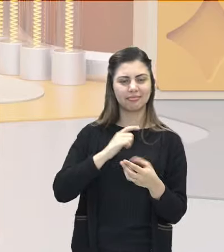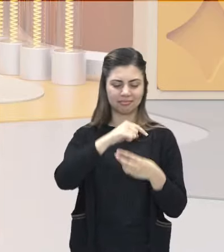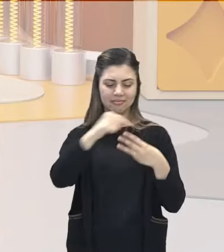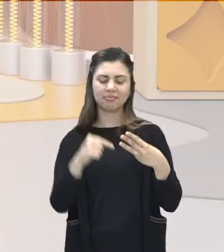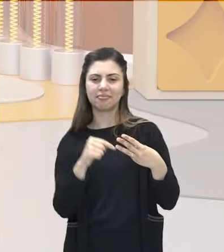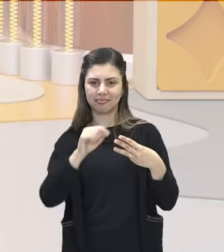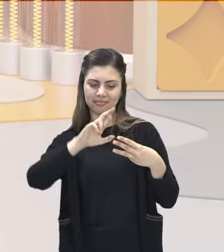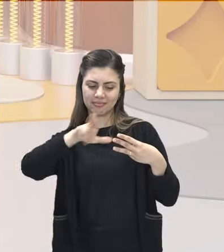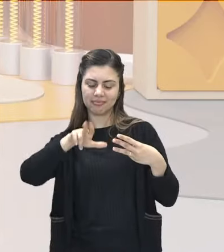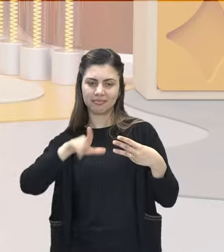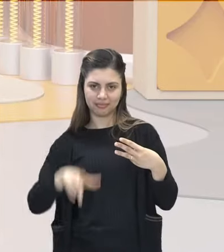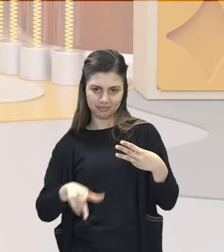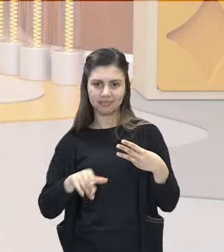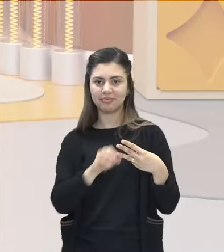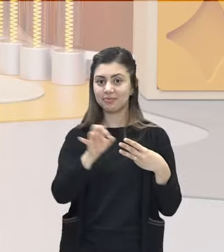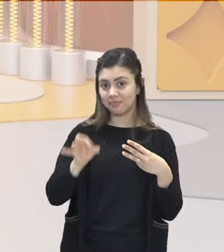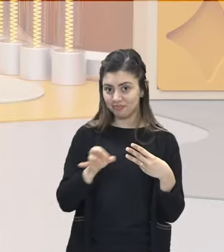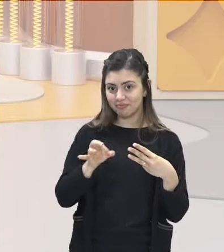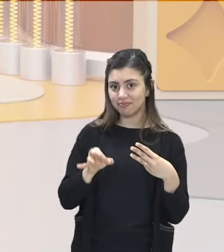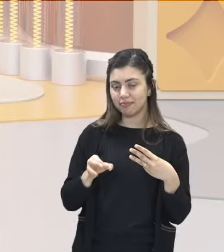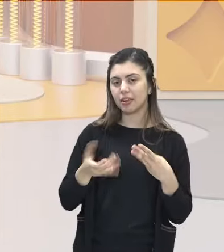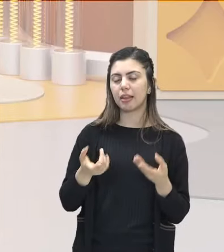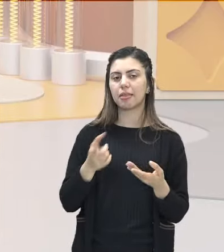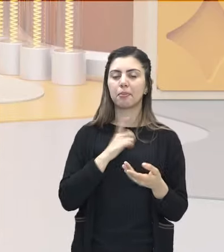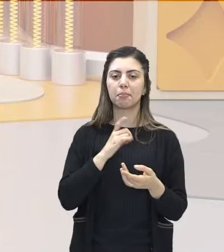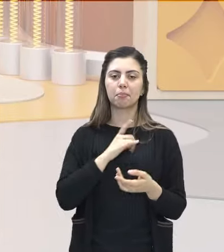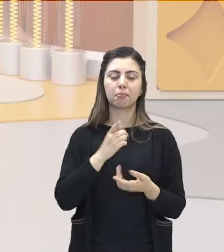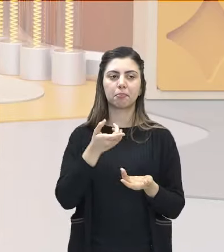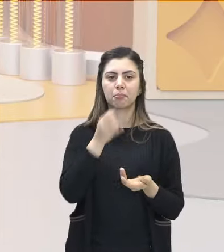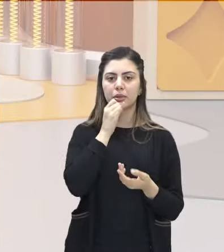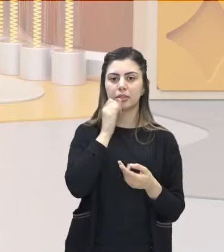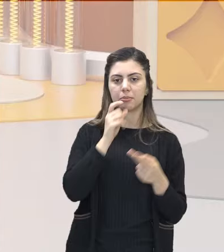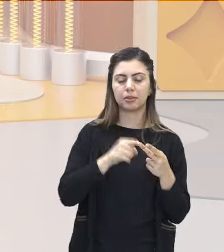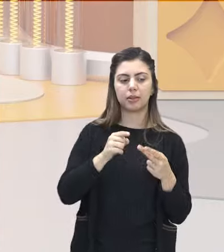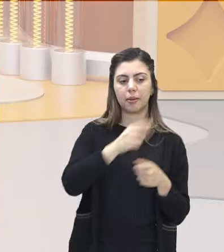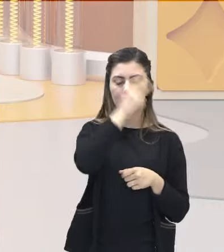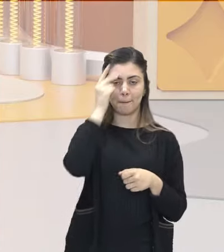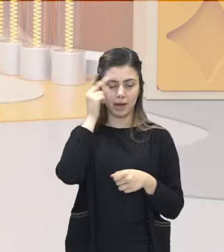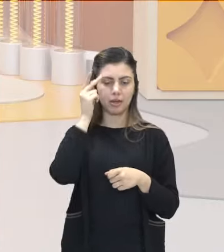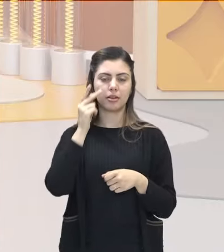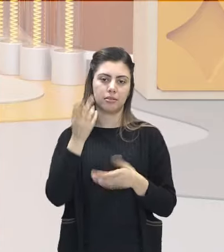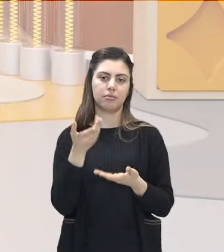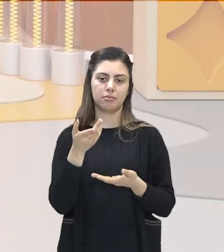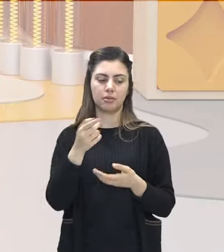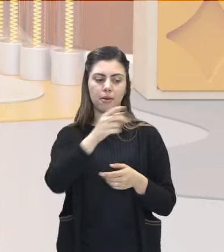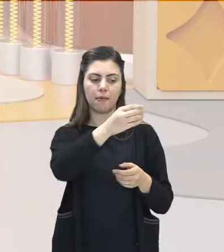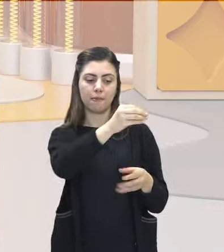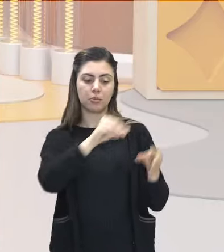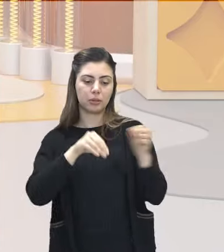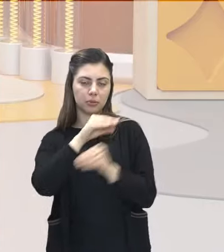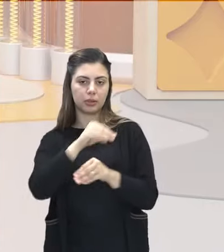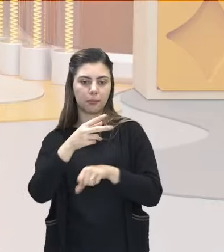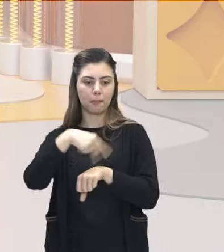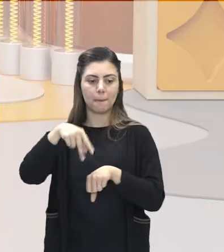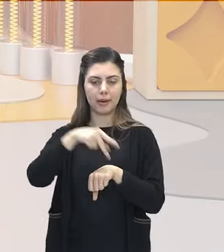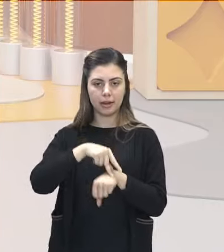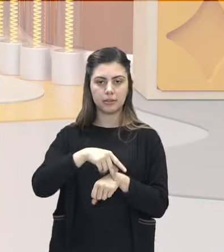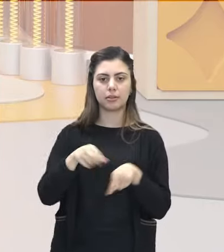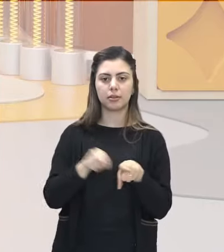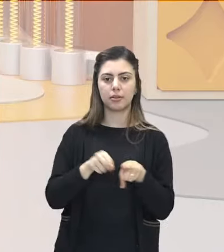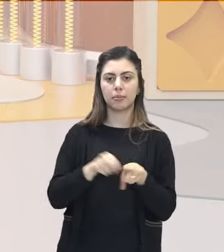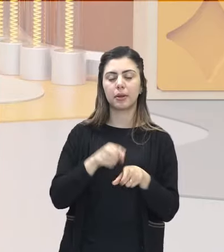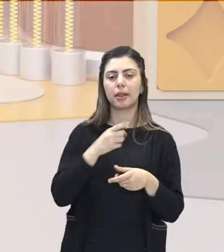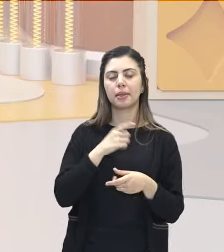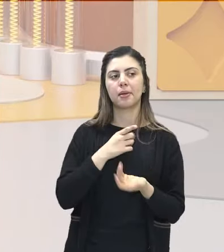imigração conceito mais geral imigração de respeito ao país que tá recebendo aquele Imigrante tá e emigração tem a ver com o país